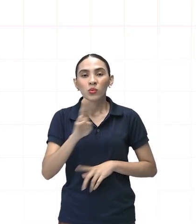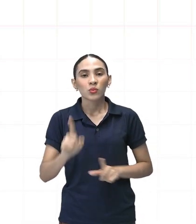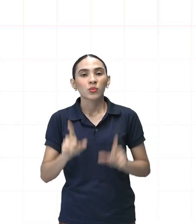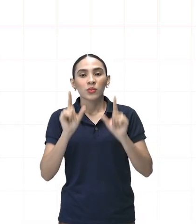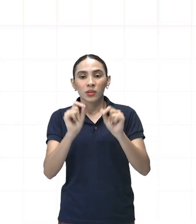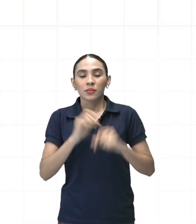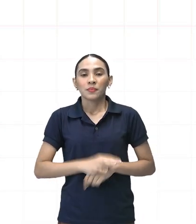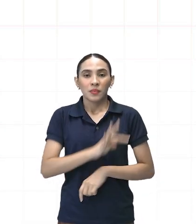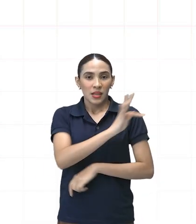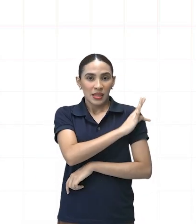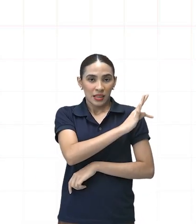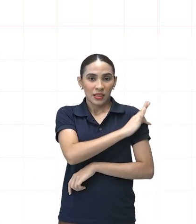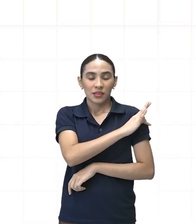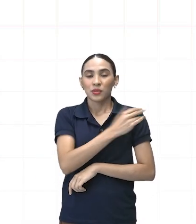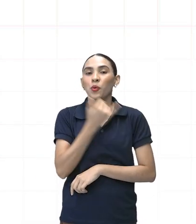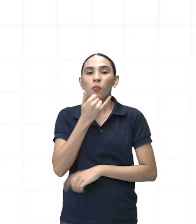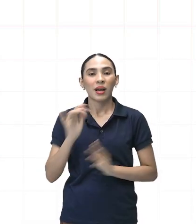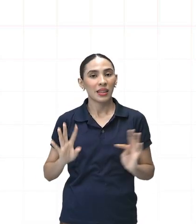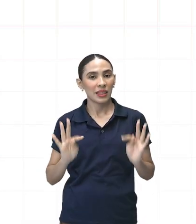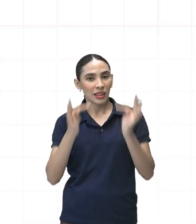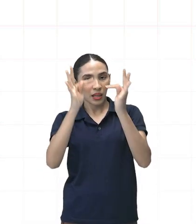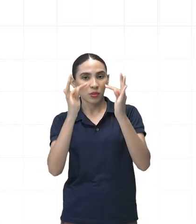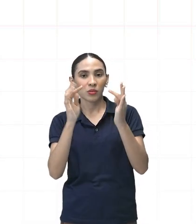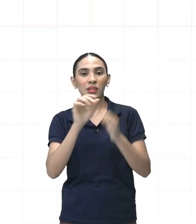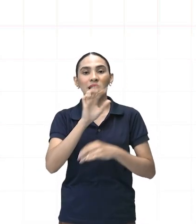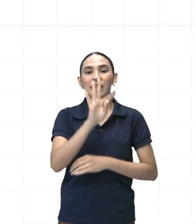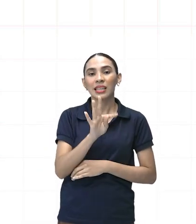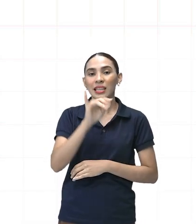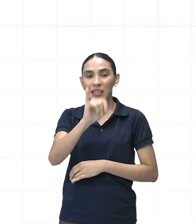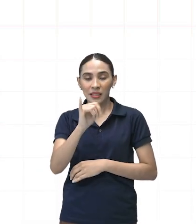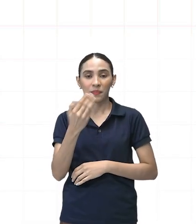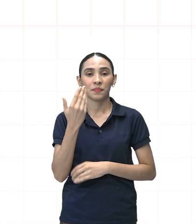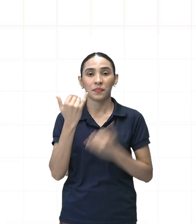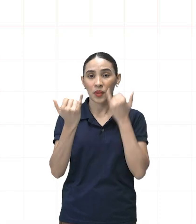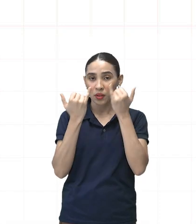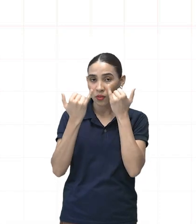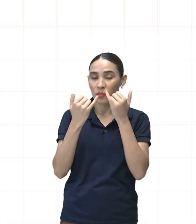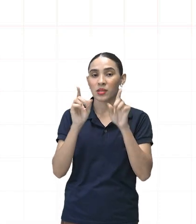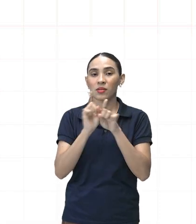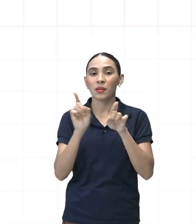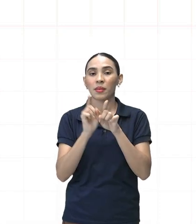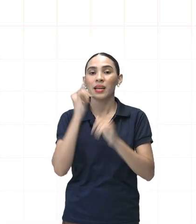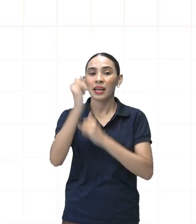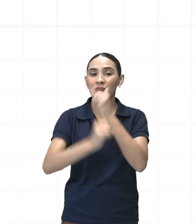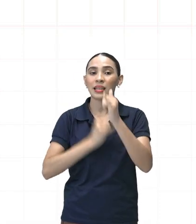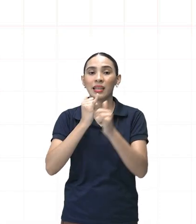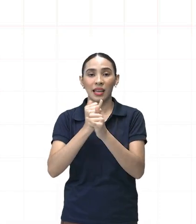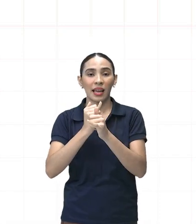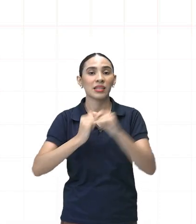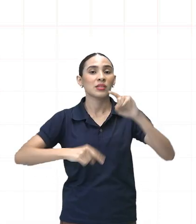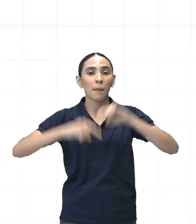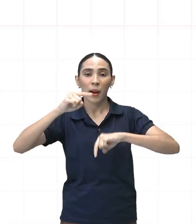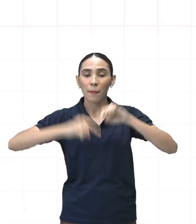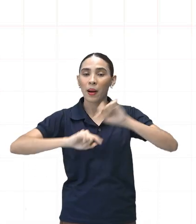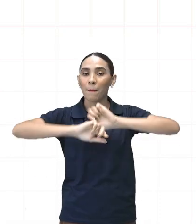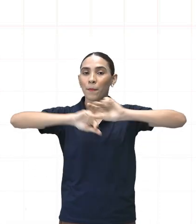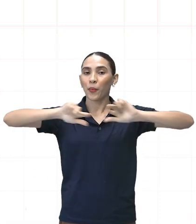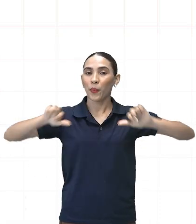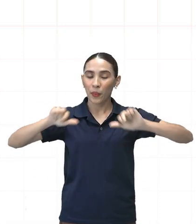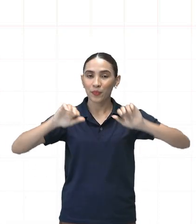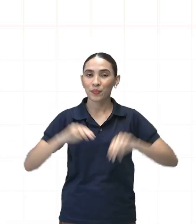de tecnologia da informação e a internet das coisas,